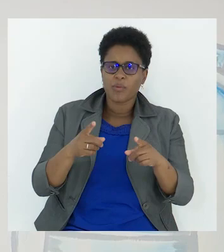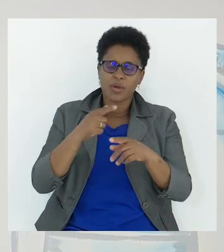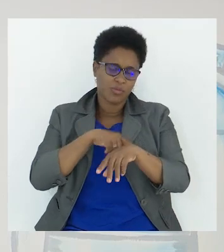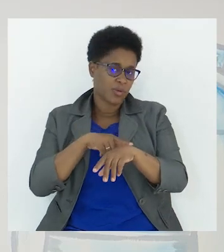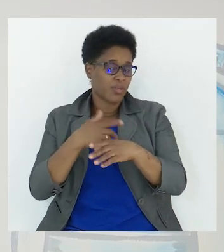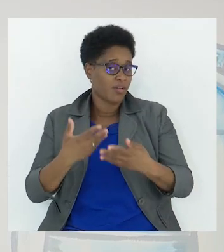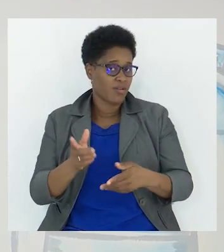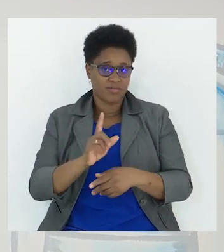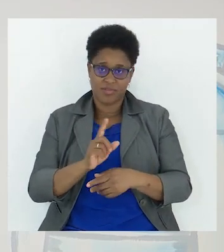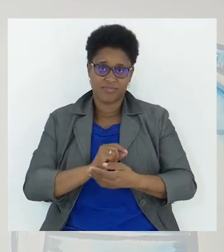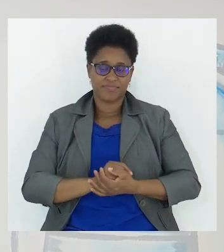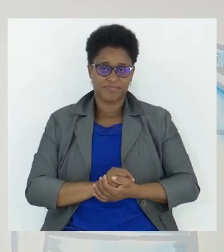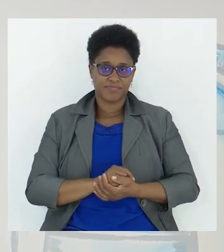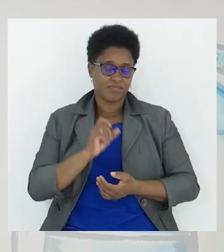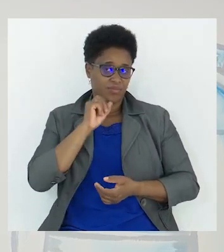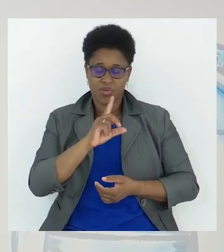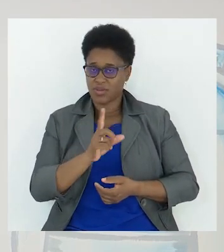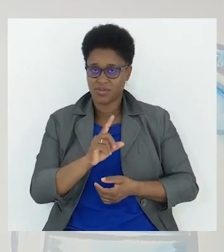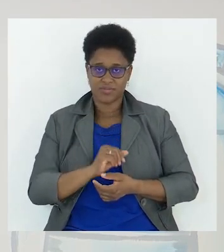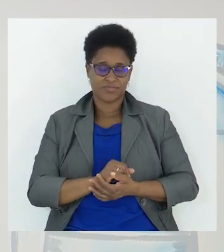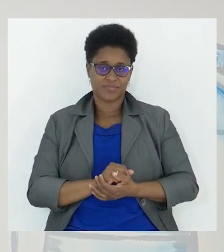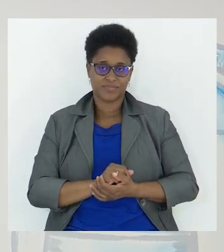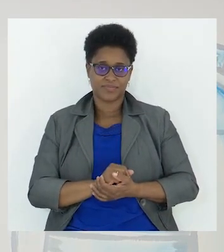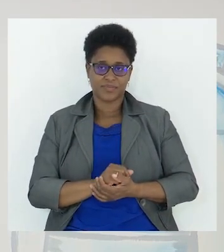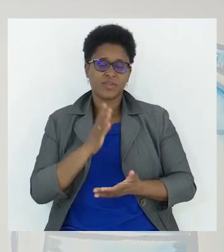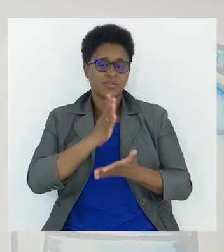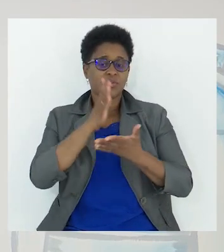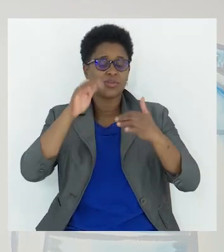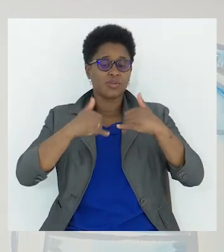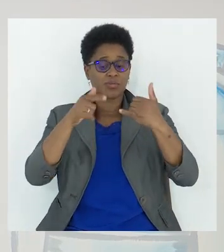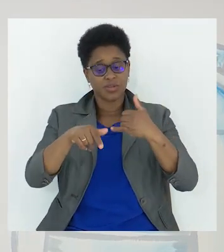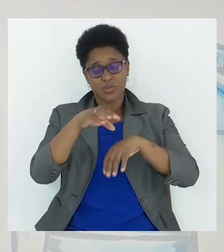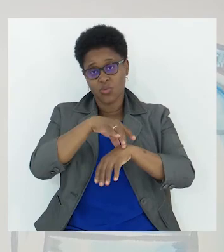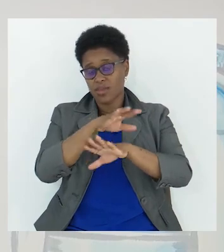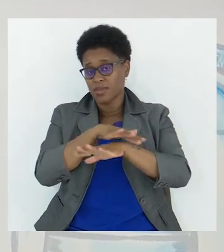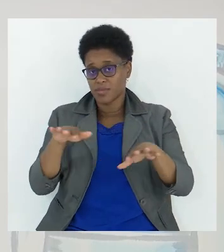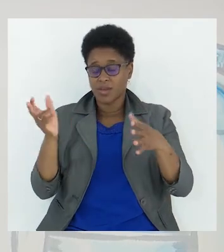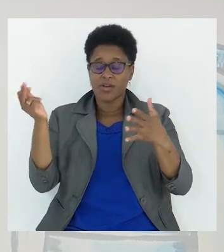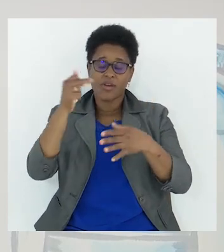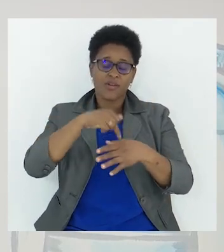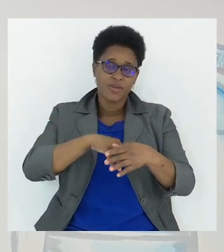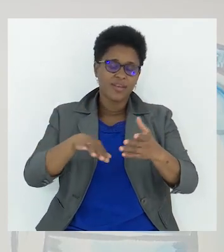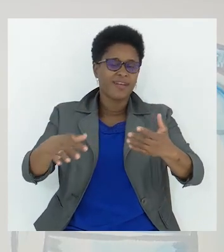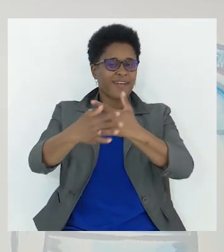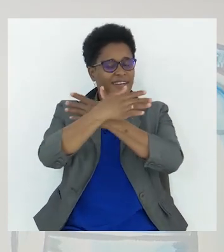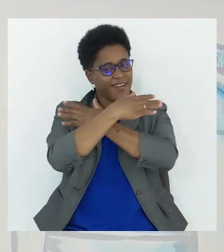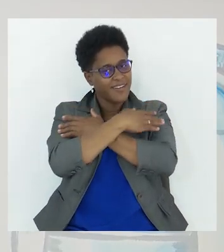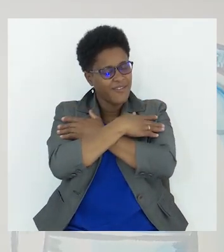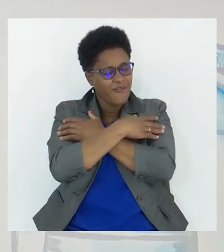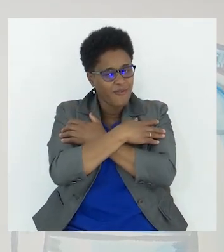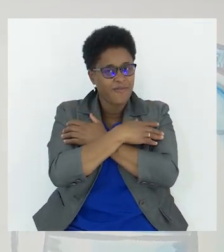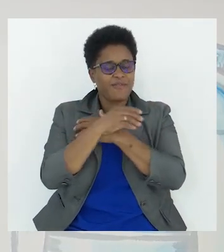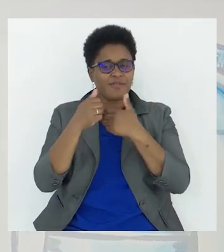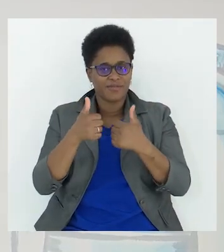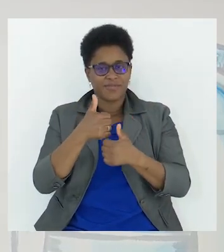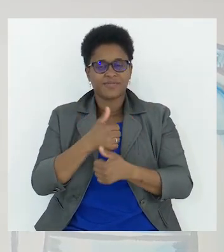momento não dá. Não dá, definitivamente não dá. Só depois que isso terminar, agora a gente volta àquele calor tão forte. Tá bem?